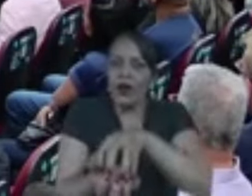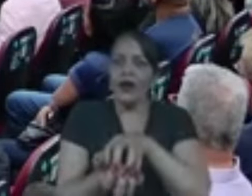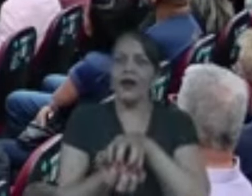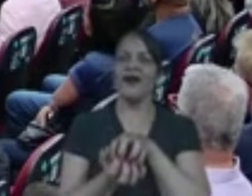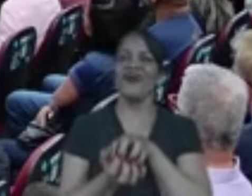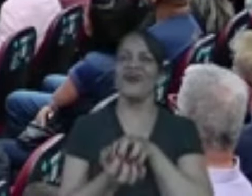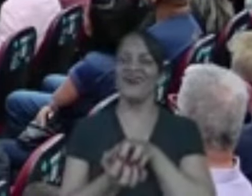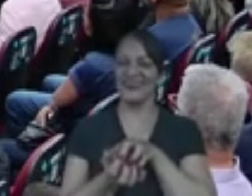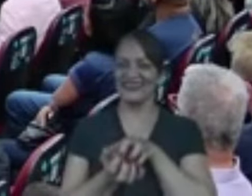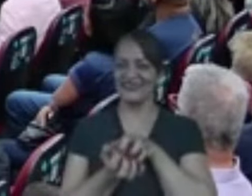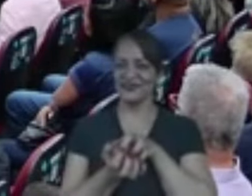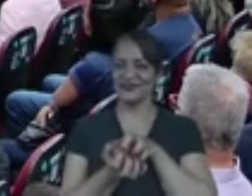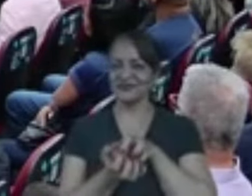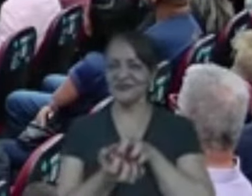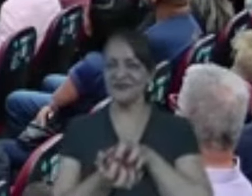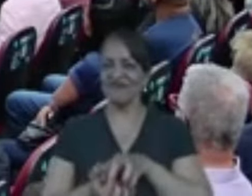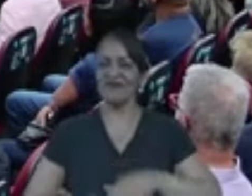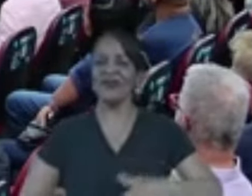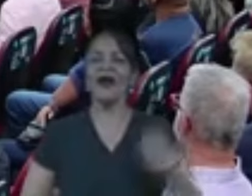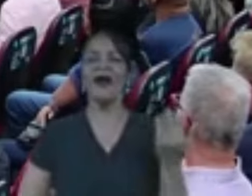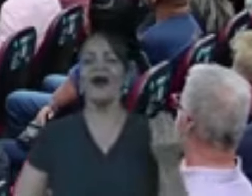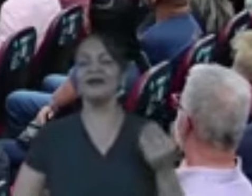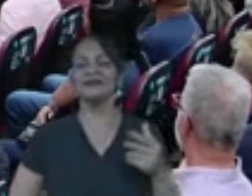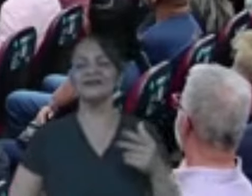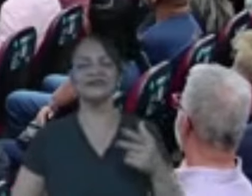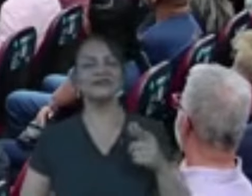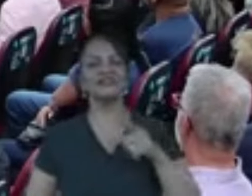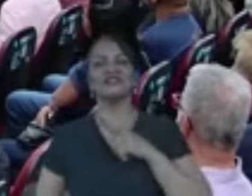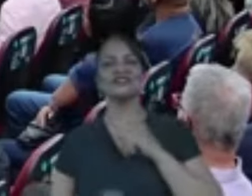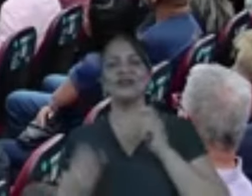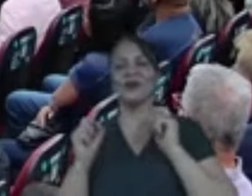o que não era. Tinha rabo de peixe, tinha